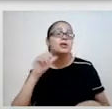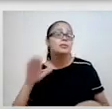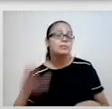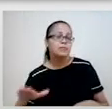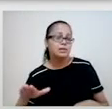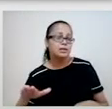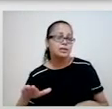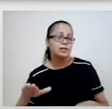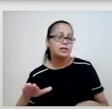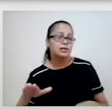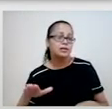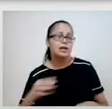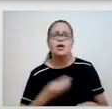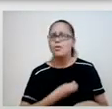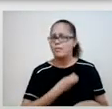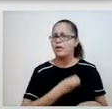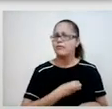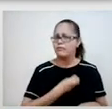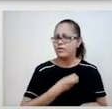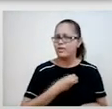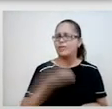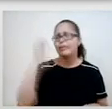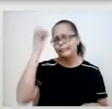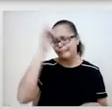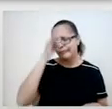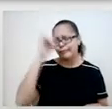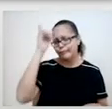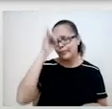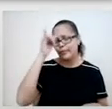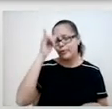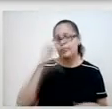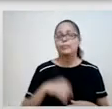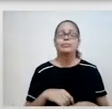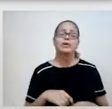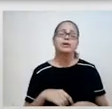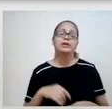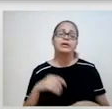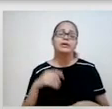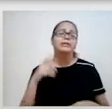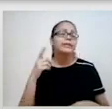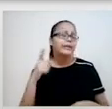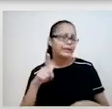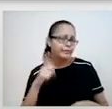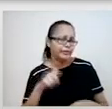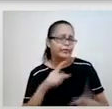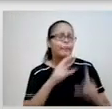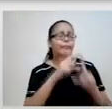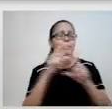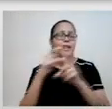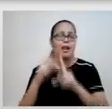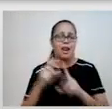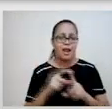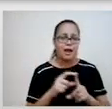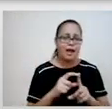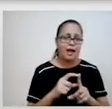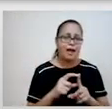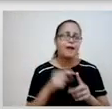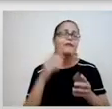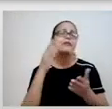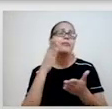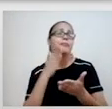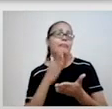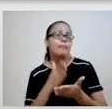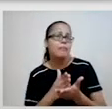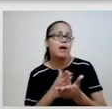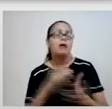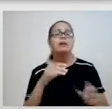com uma vida meio besta, né? Então você tem muito mais repetições de palavras, você tem pausas aí no meio, que eles marcaram pelos 3 pontinhos,